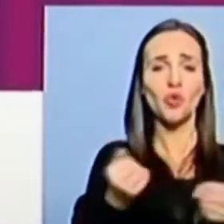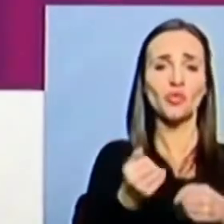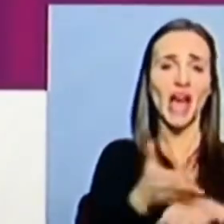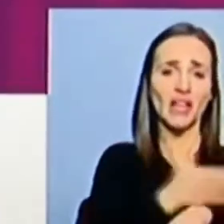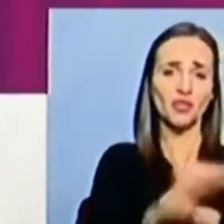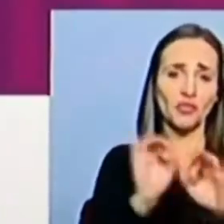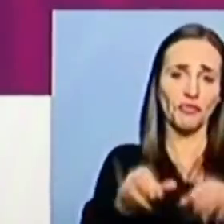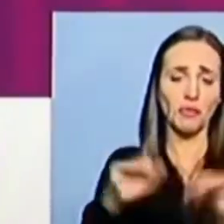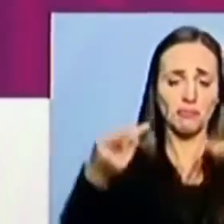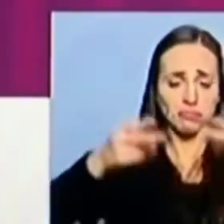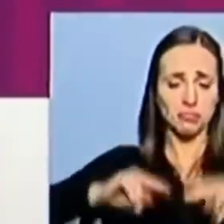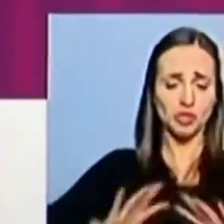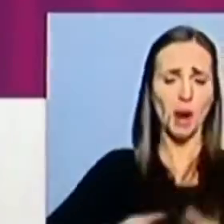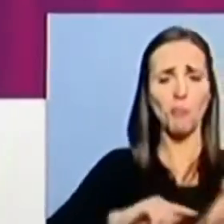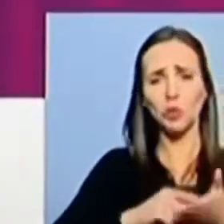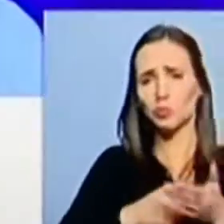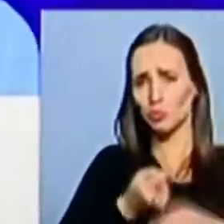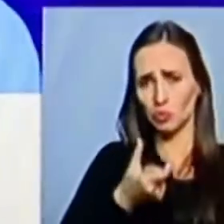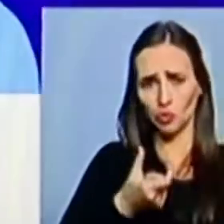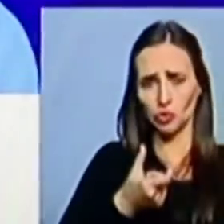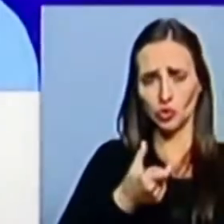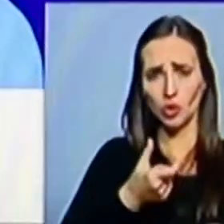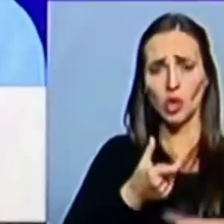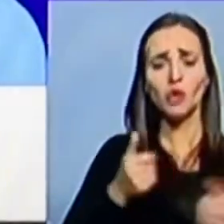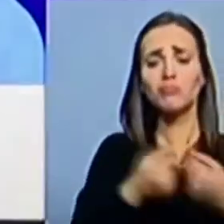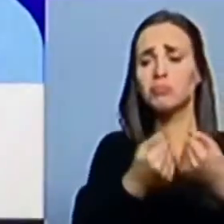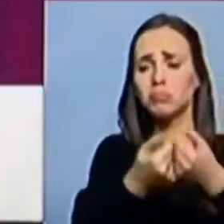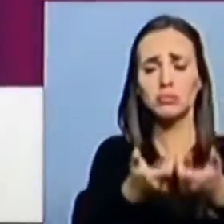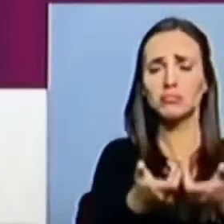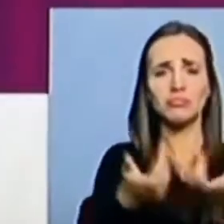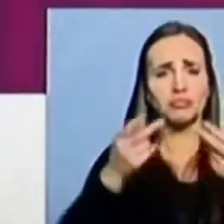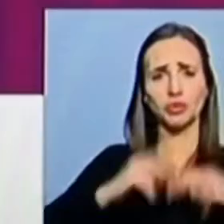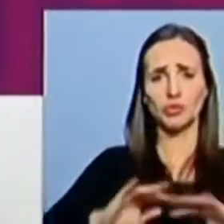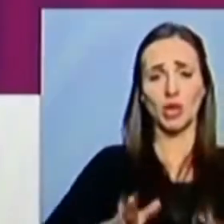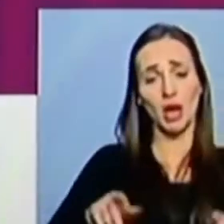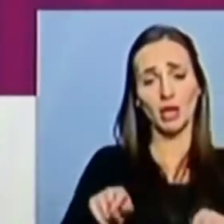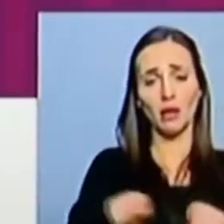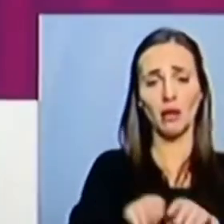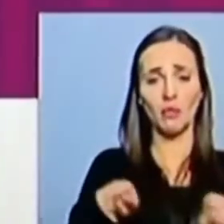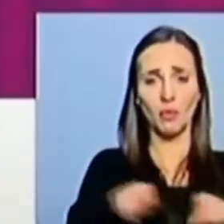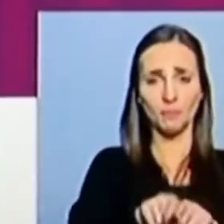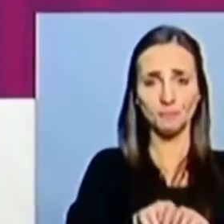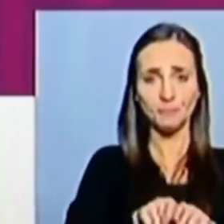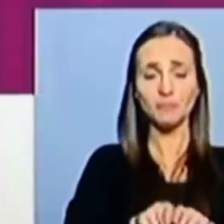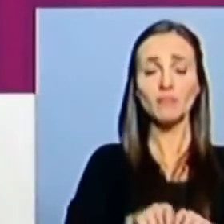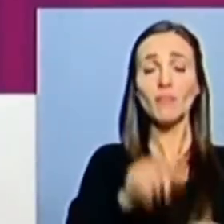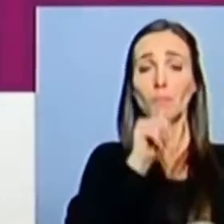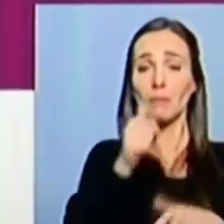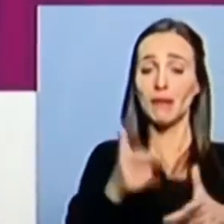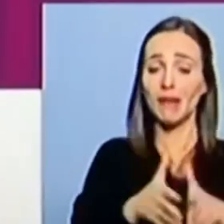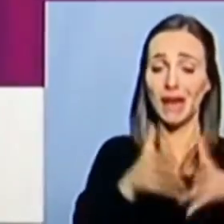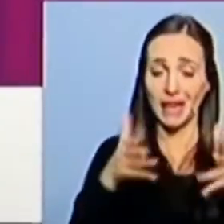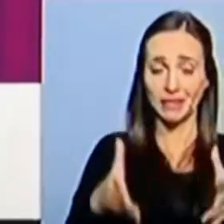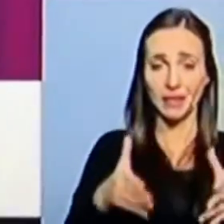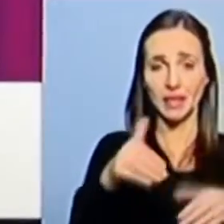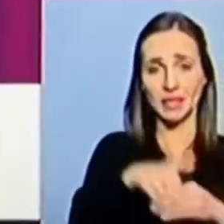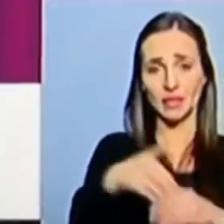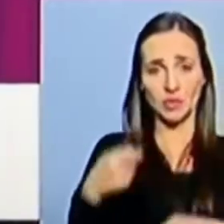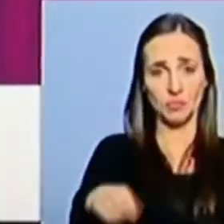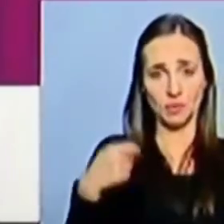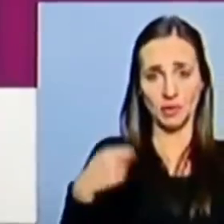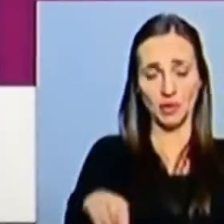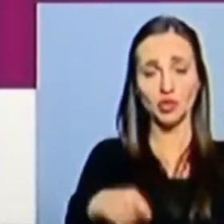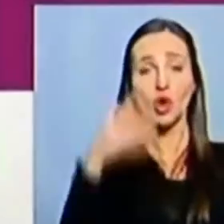divisão já tem tão poucos pontos que querem jogos todos os lados seus tanto aqui a mesma coisa o Gran e os presenciais independentemente